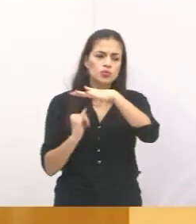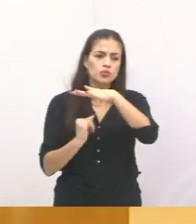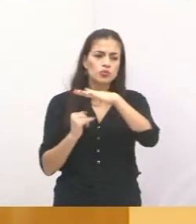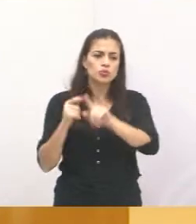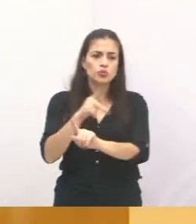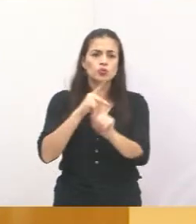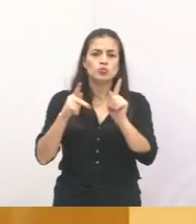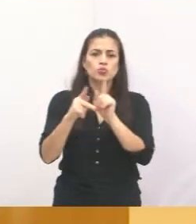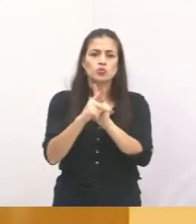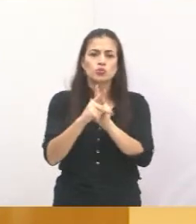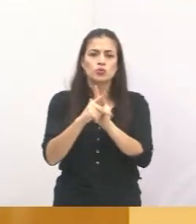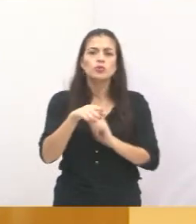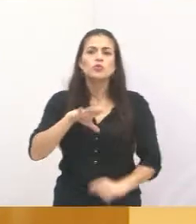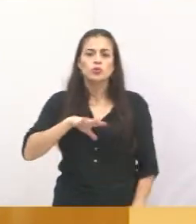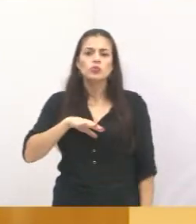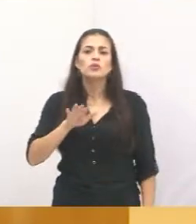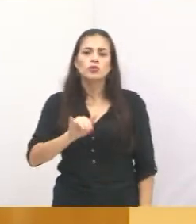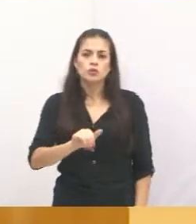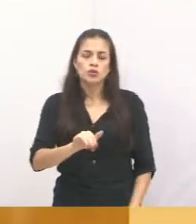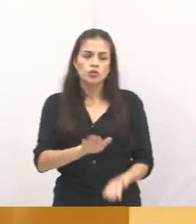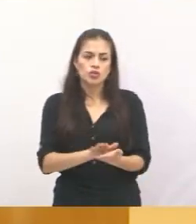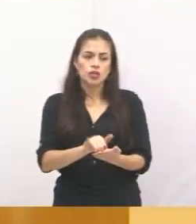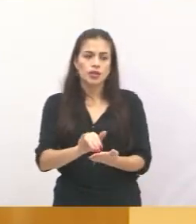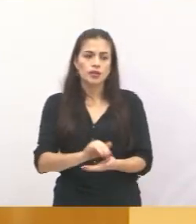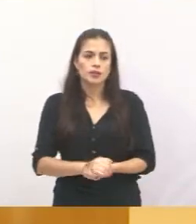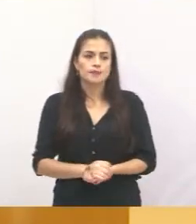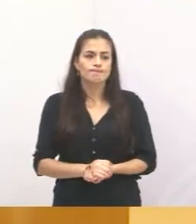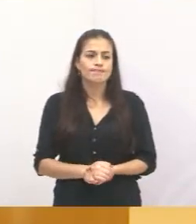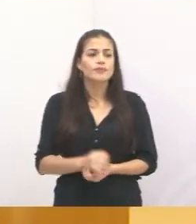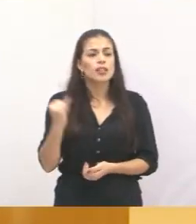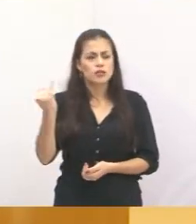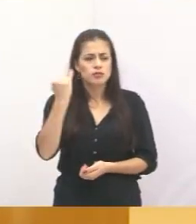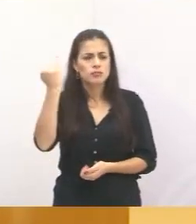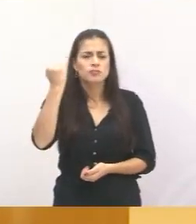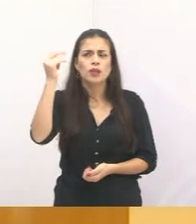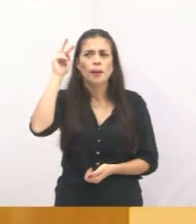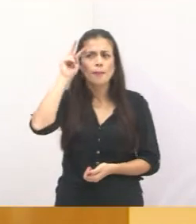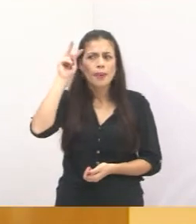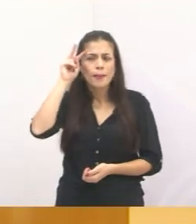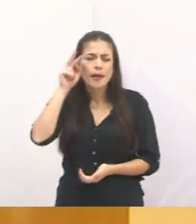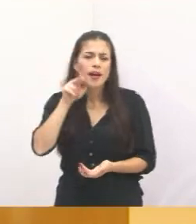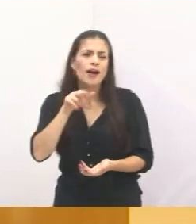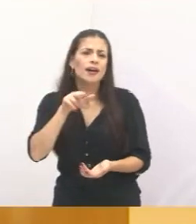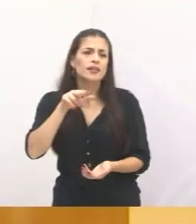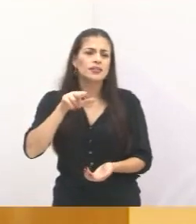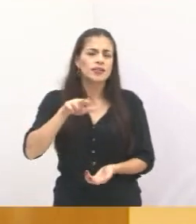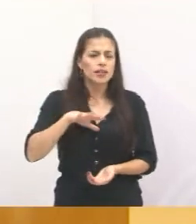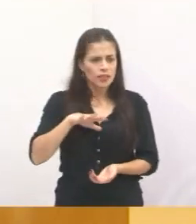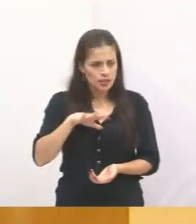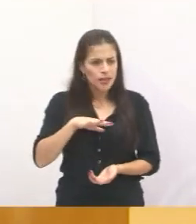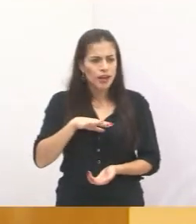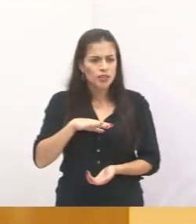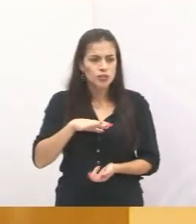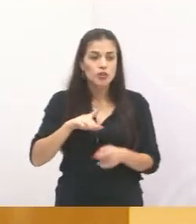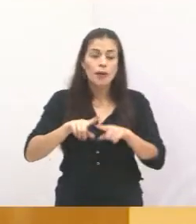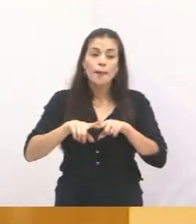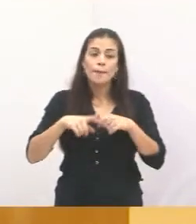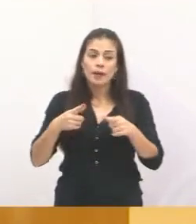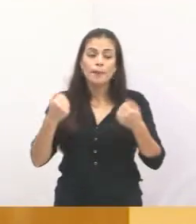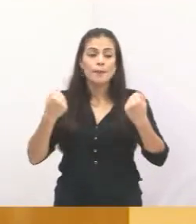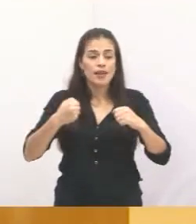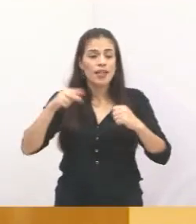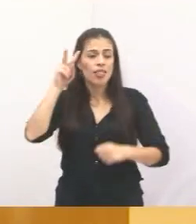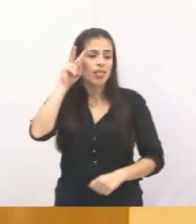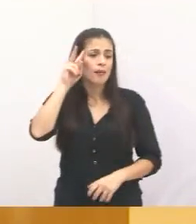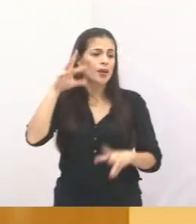importante nós termos a memória da cidade, mas não uma memória seletiva. É preciso dizer